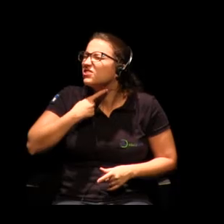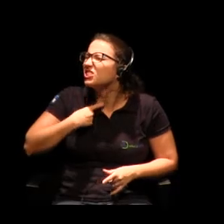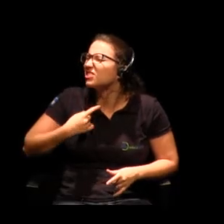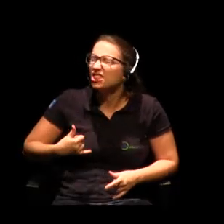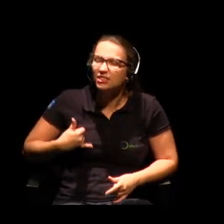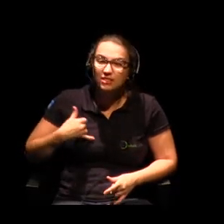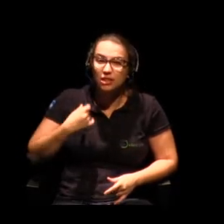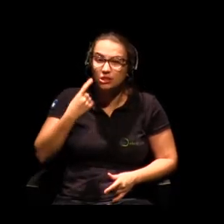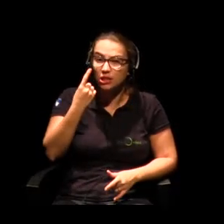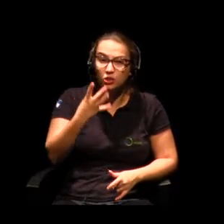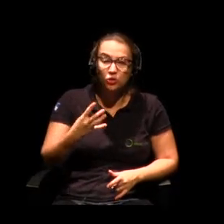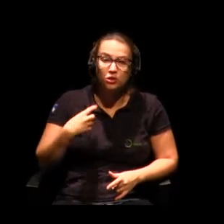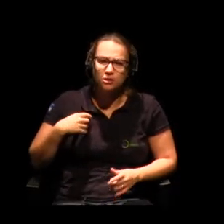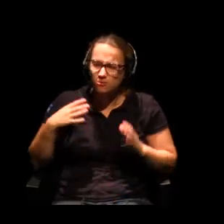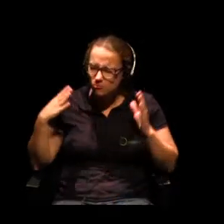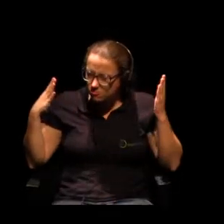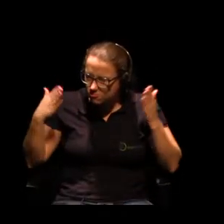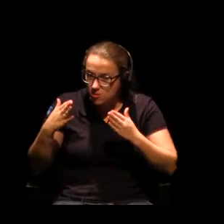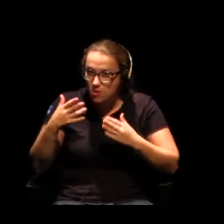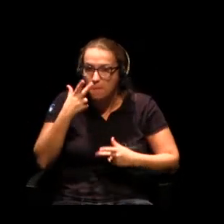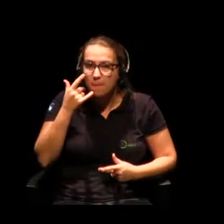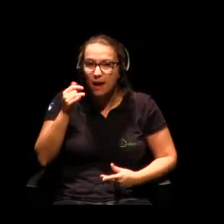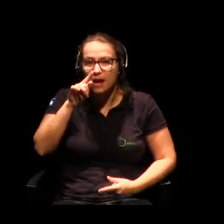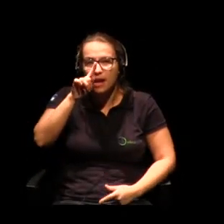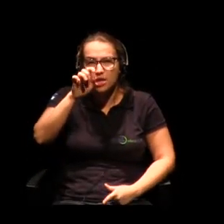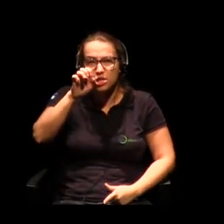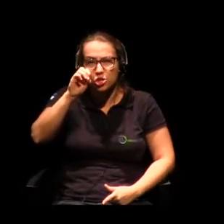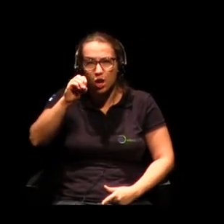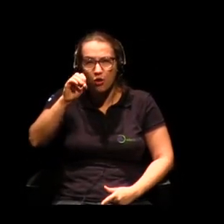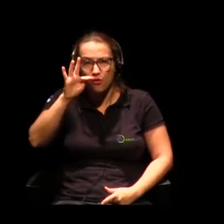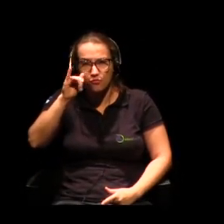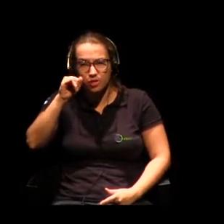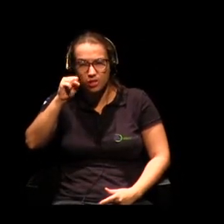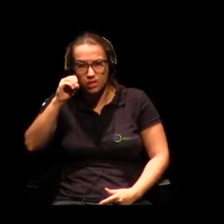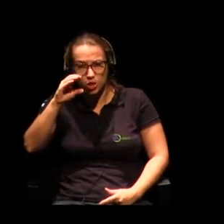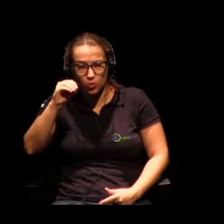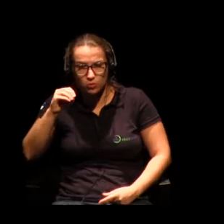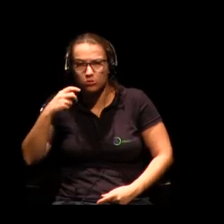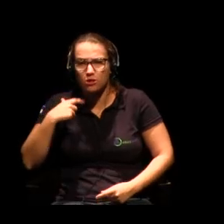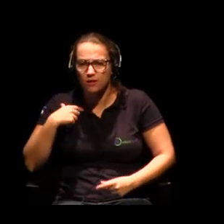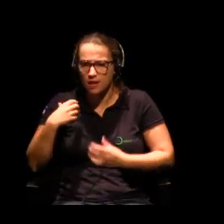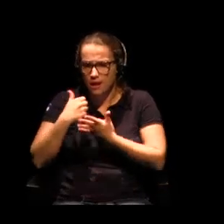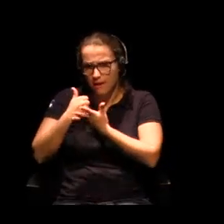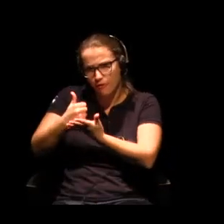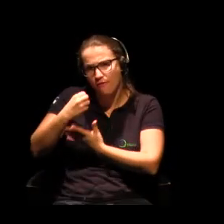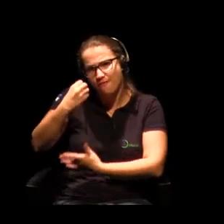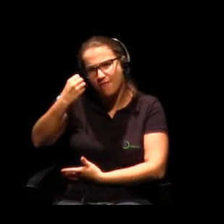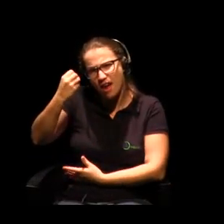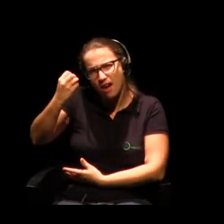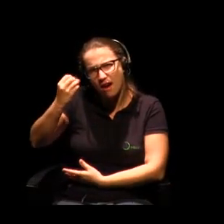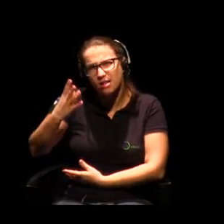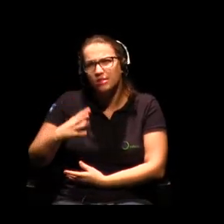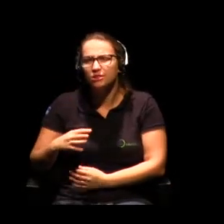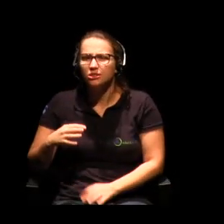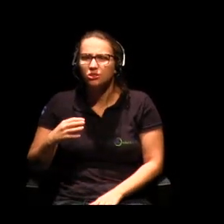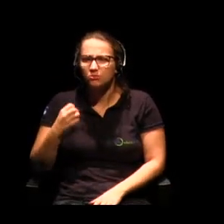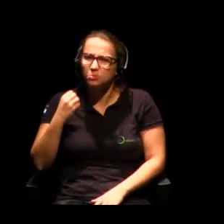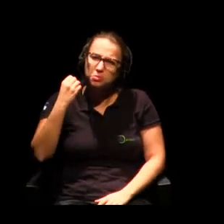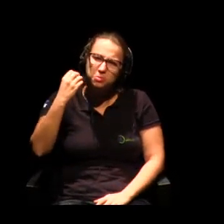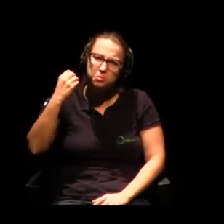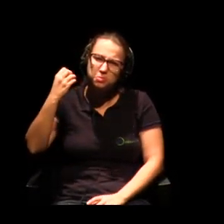sido uma obsessão minha. Desde os meus 14 anos, meu pai era geofísico e me levou em uma viagem para